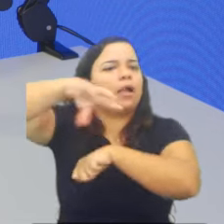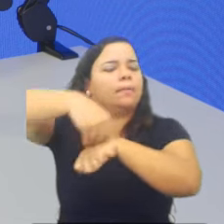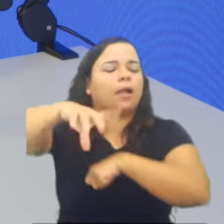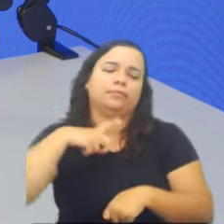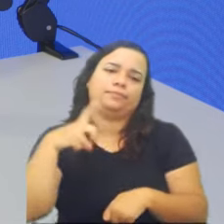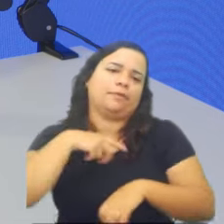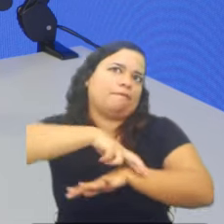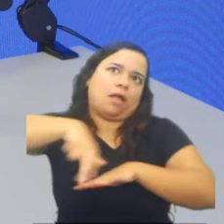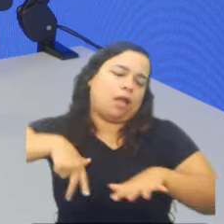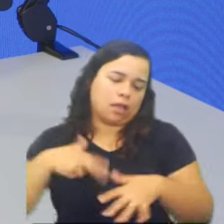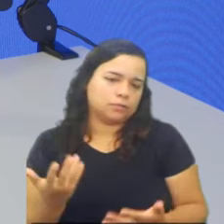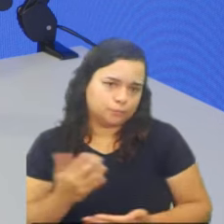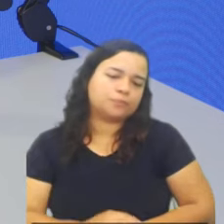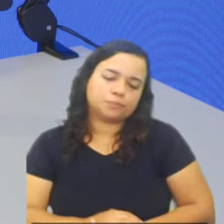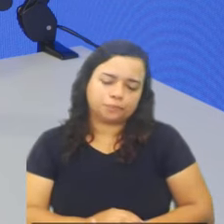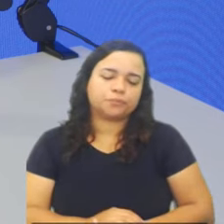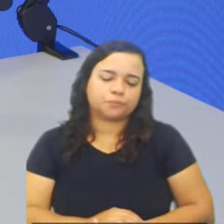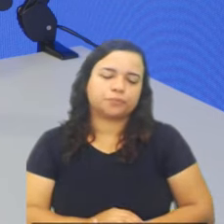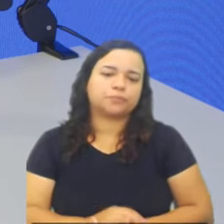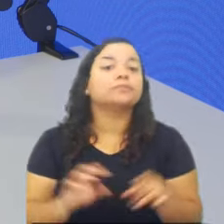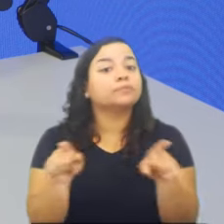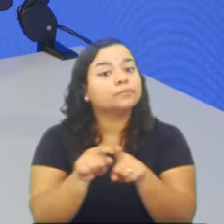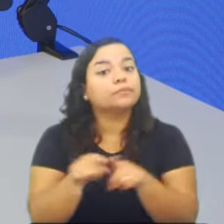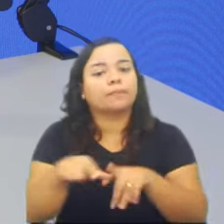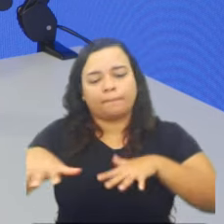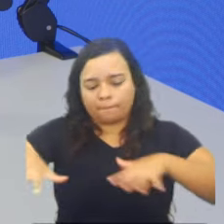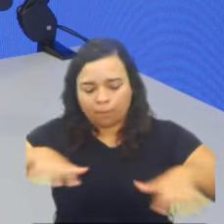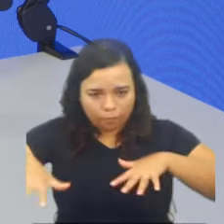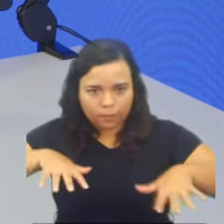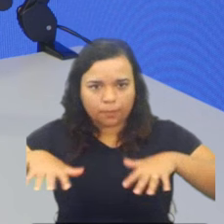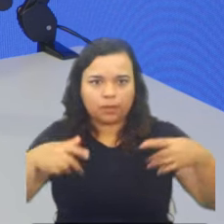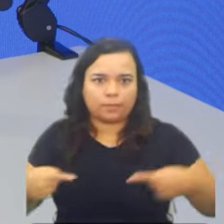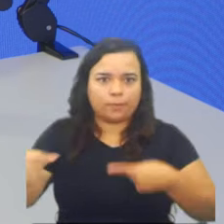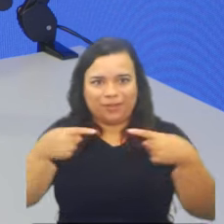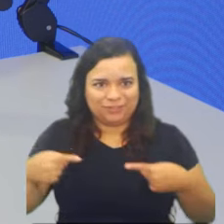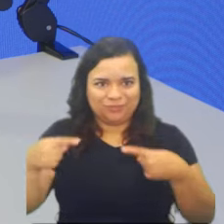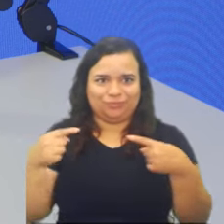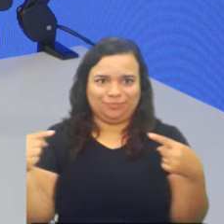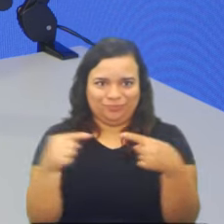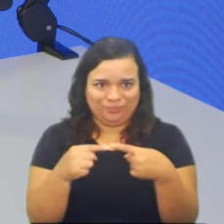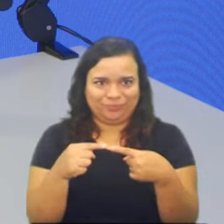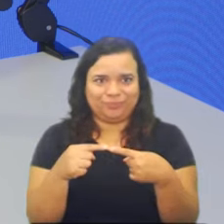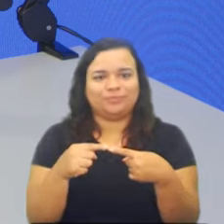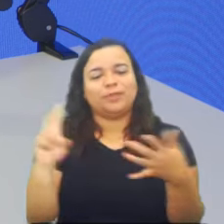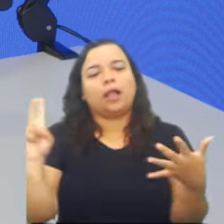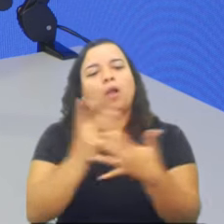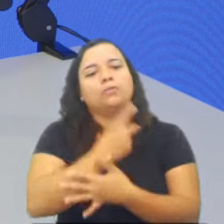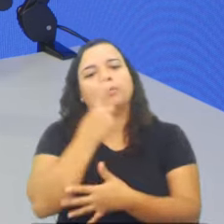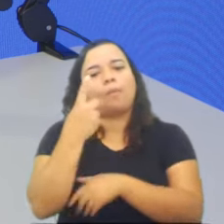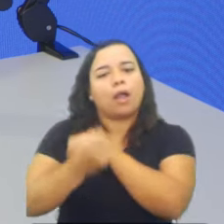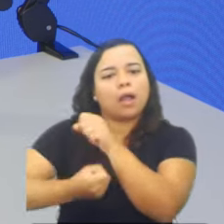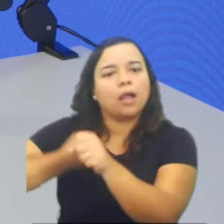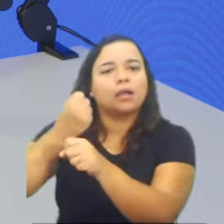né eh e e assim o o movimento político desse movimento de paradas ele ele Acontece ao longo do